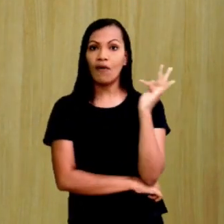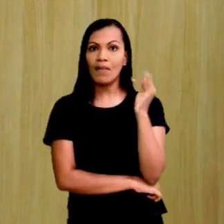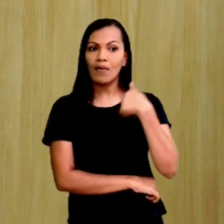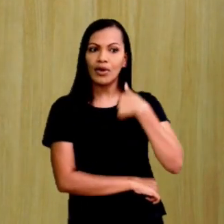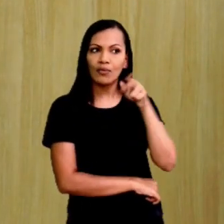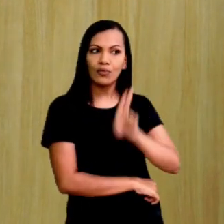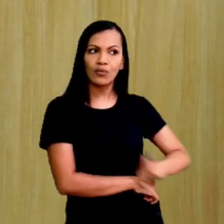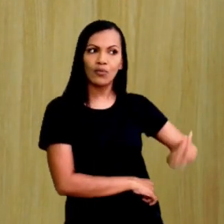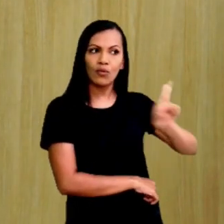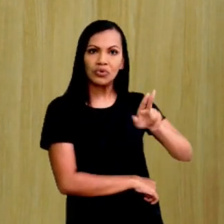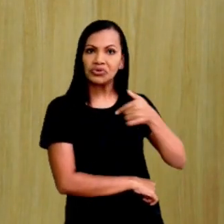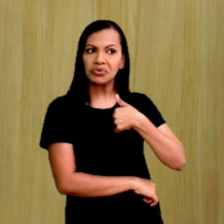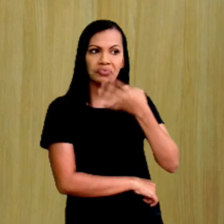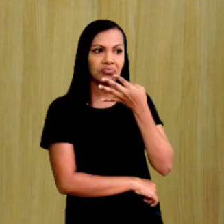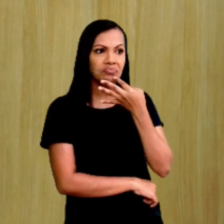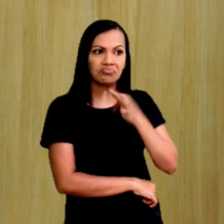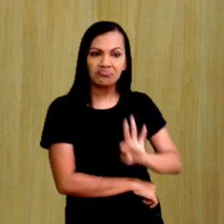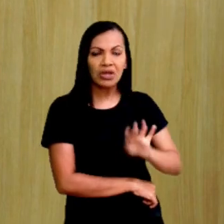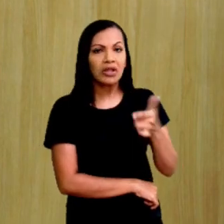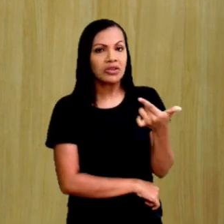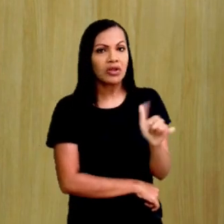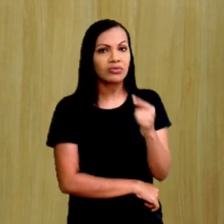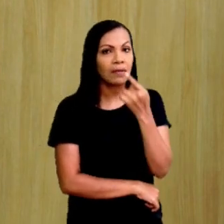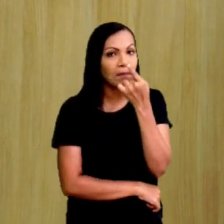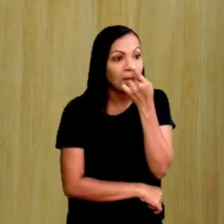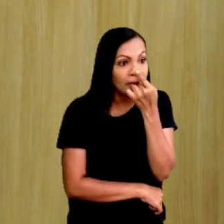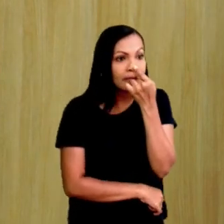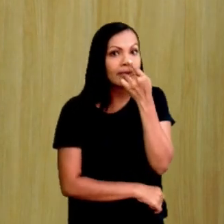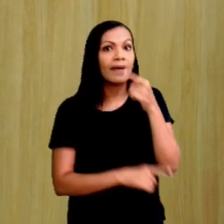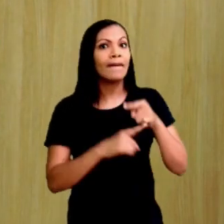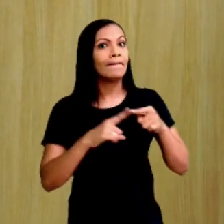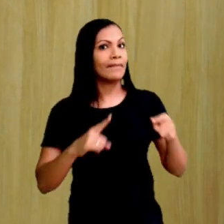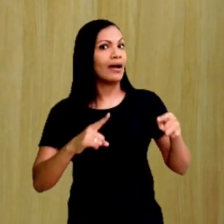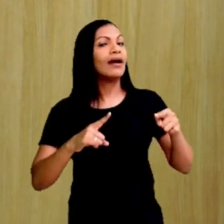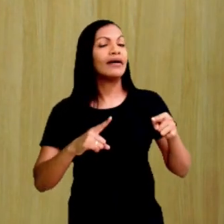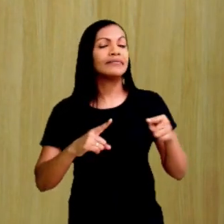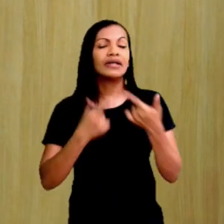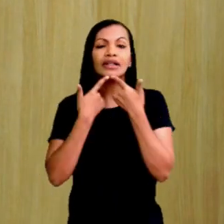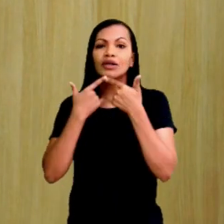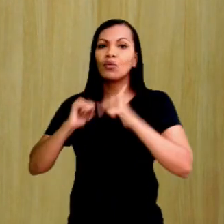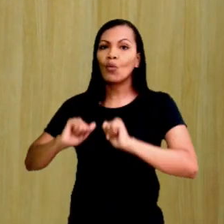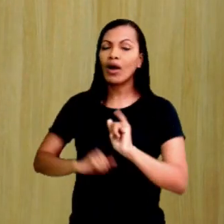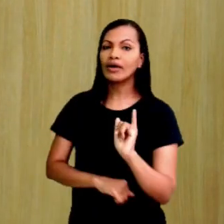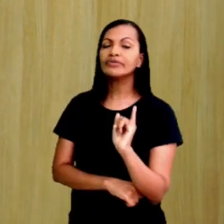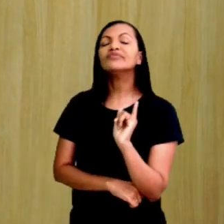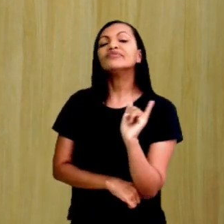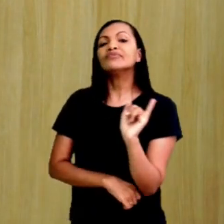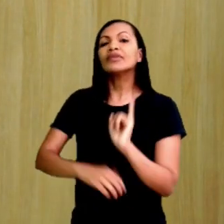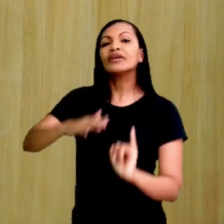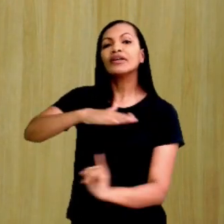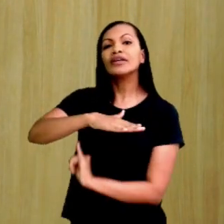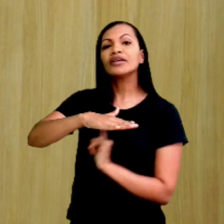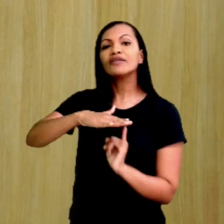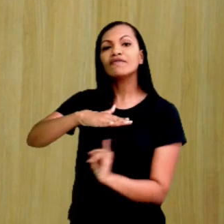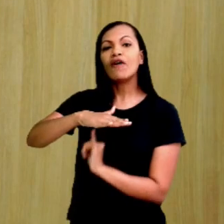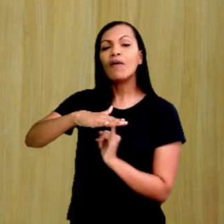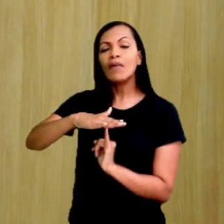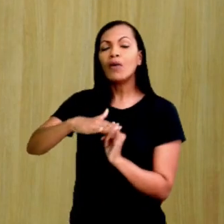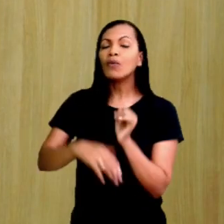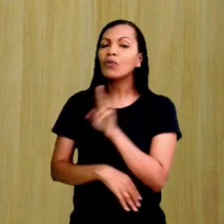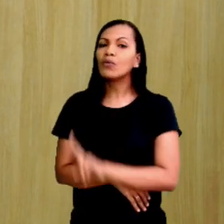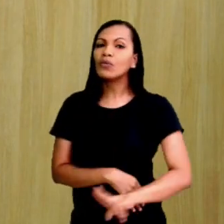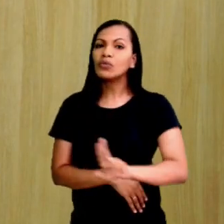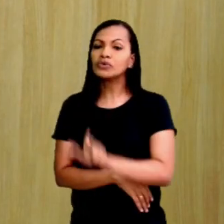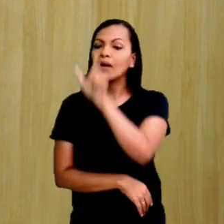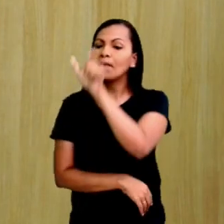uso com quem eu não tenho intimidade linguagem informal eu uso com o meu interlocutor com a pessoa